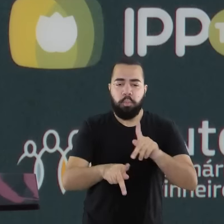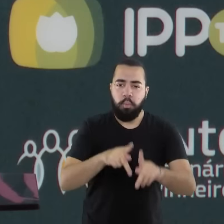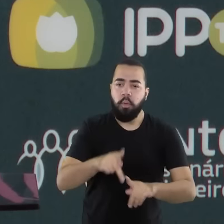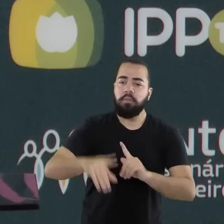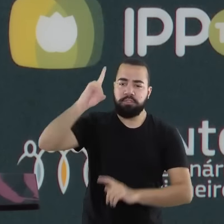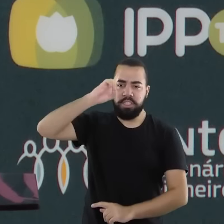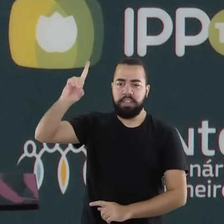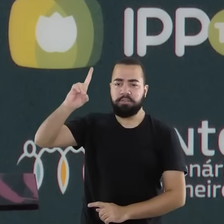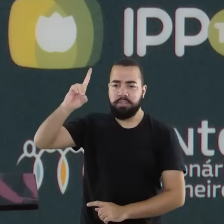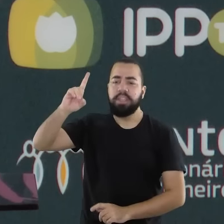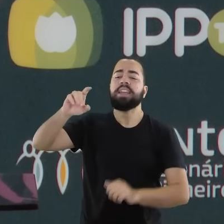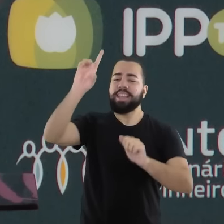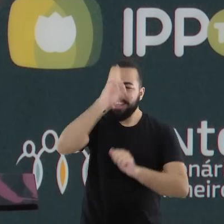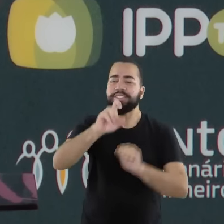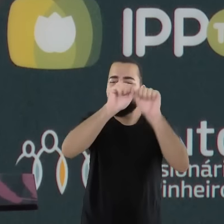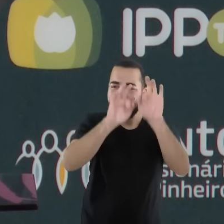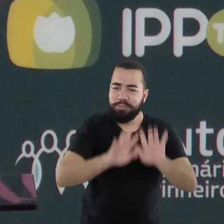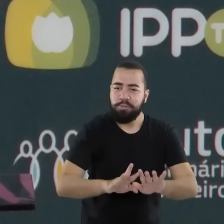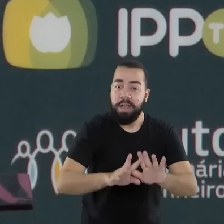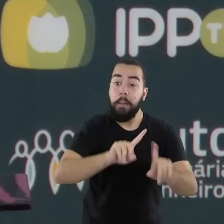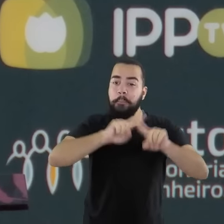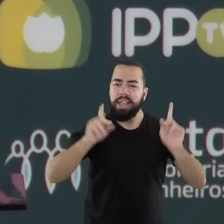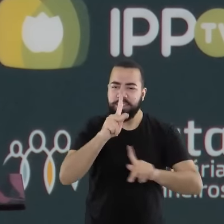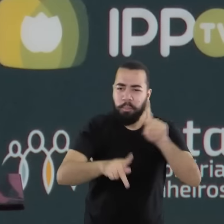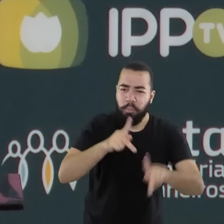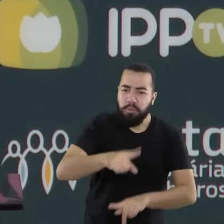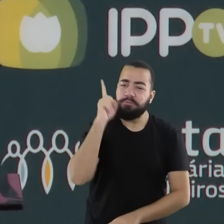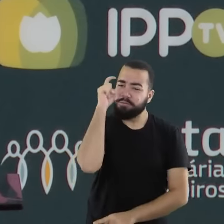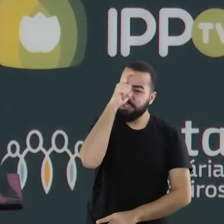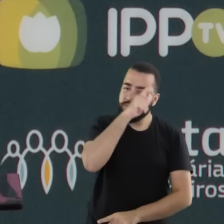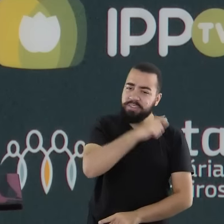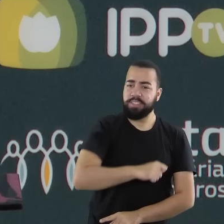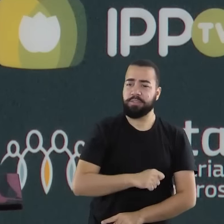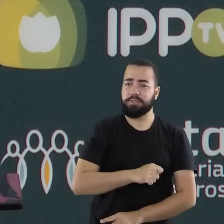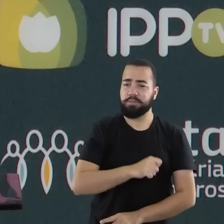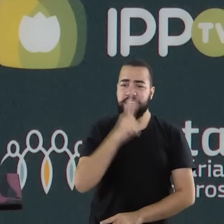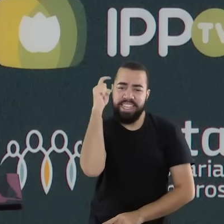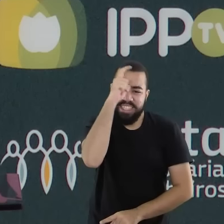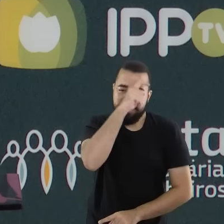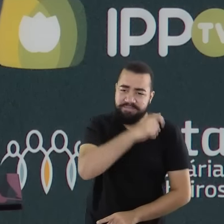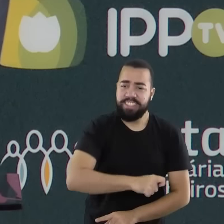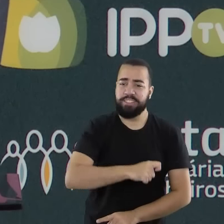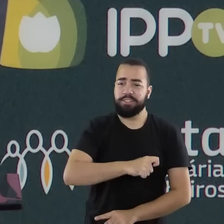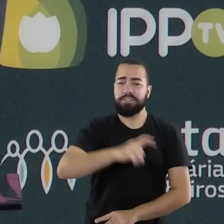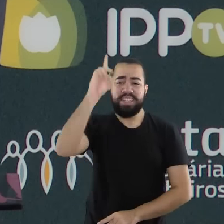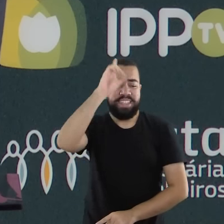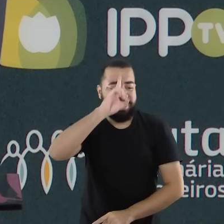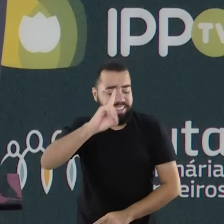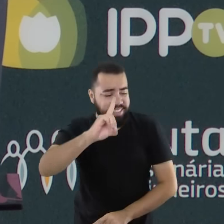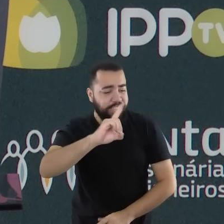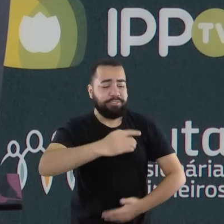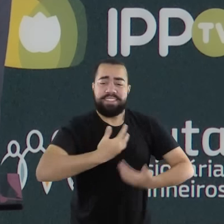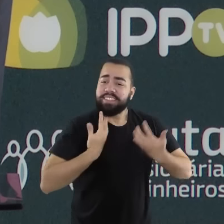abençoadíssimo, mas um povo difícil, um povo complicado, um povo que dá muito trabalho para Deus.